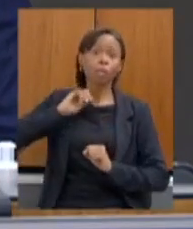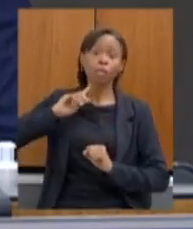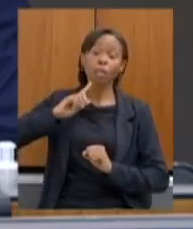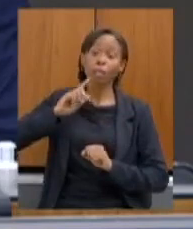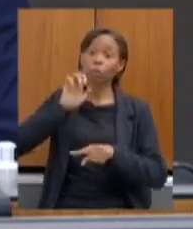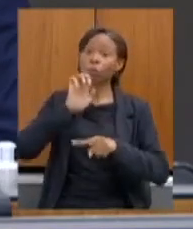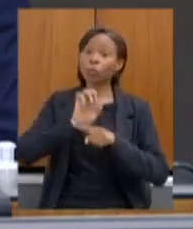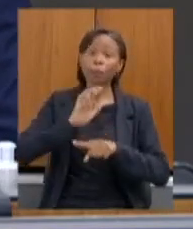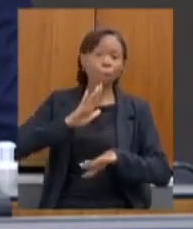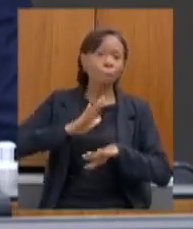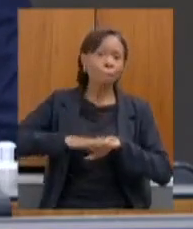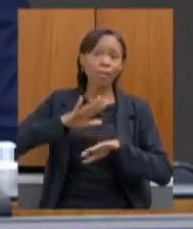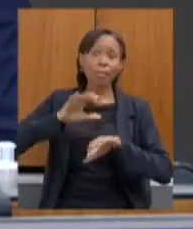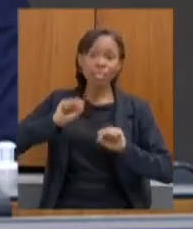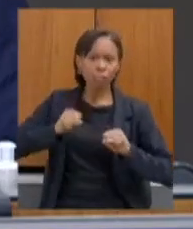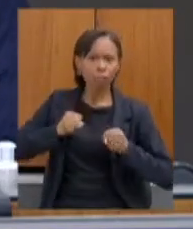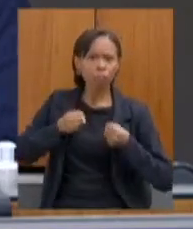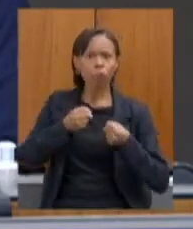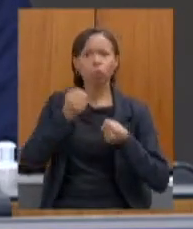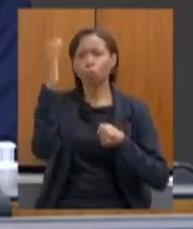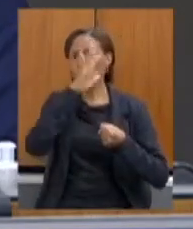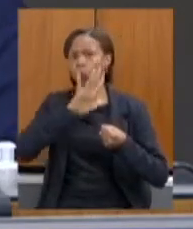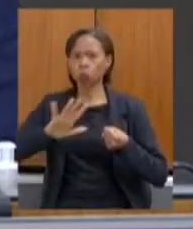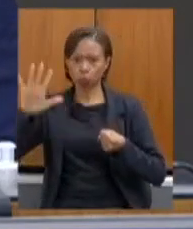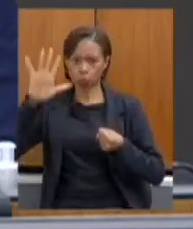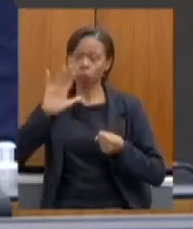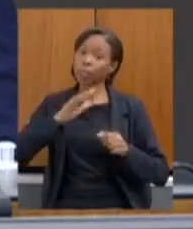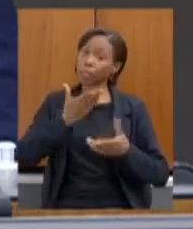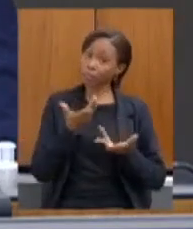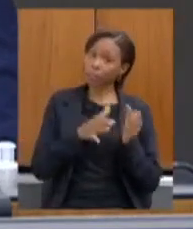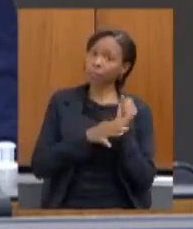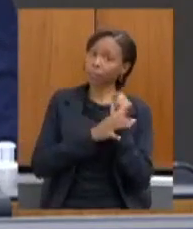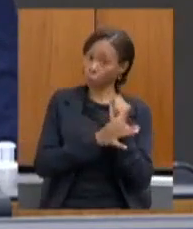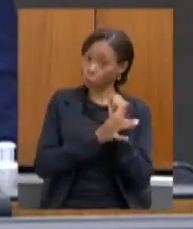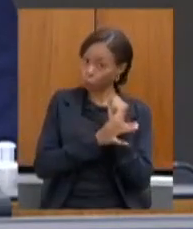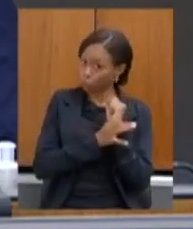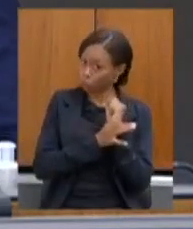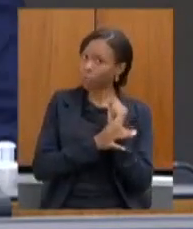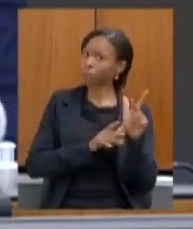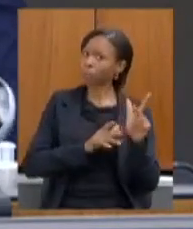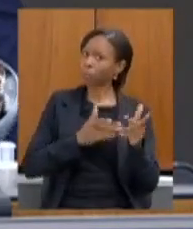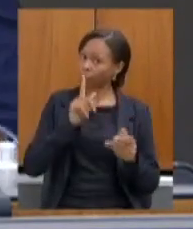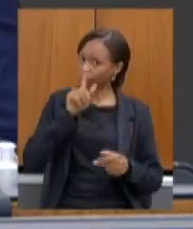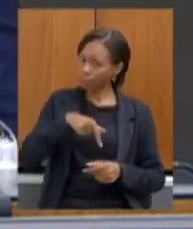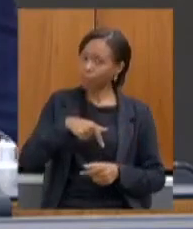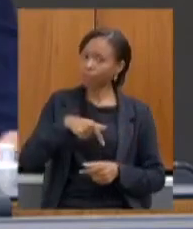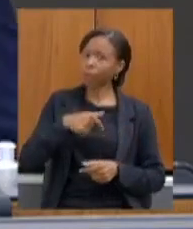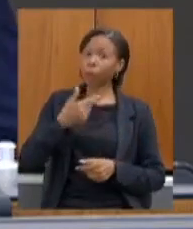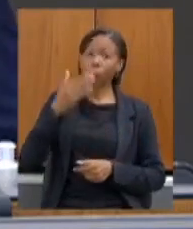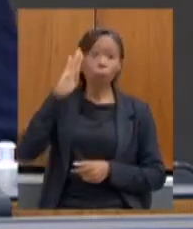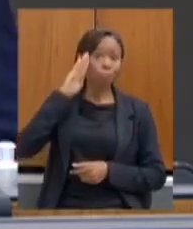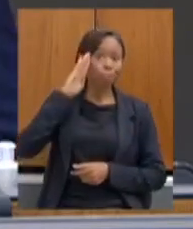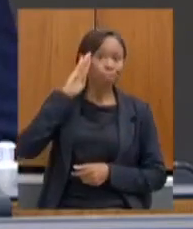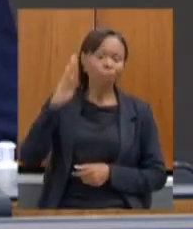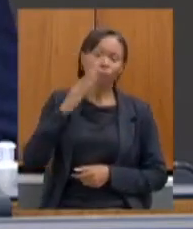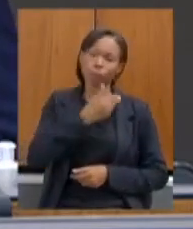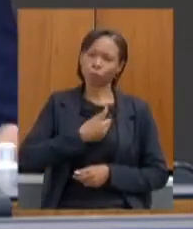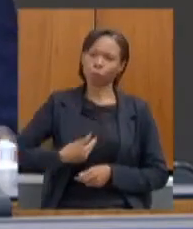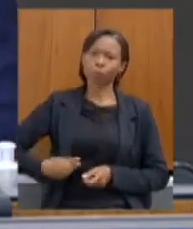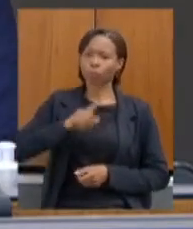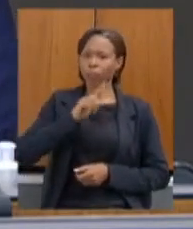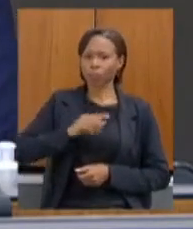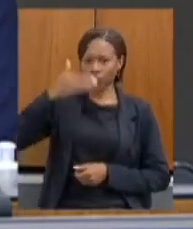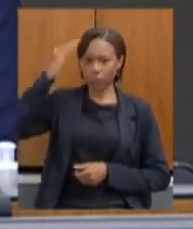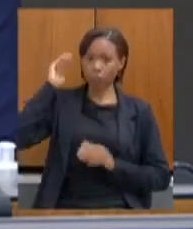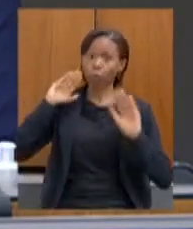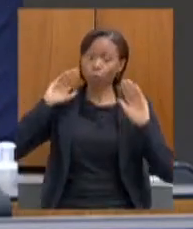segurança pública é compromisso do Governador Romeu Zema de sempre estar atento, focado nesta área